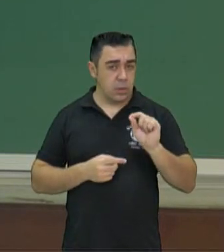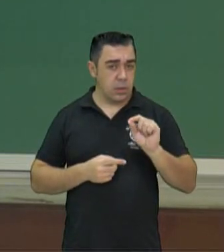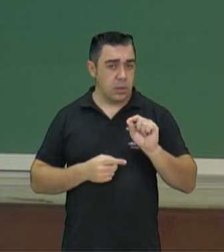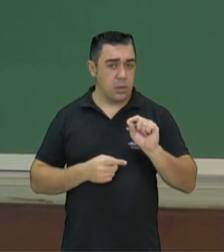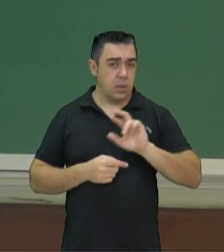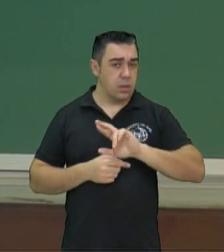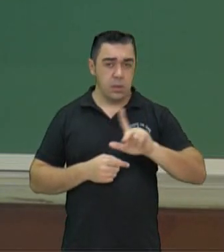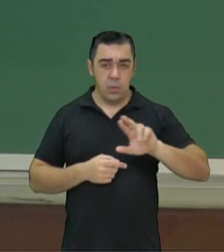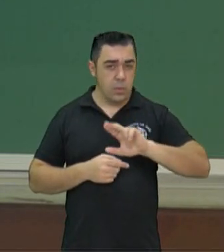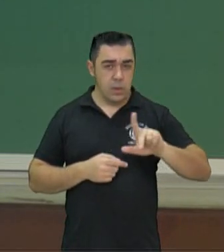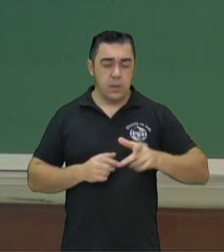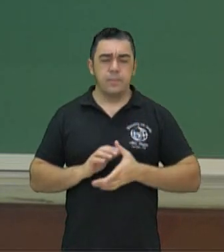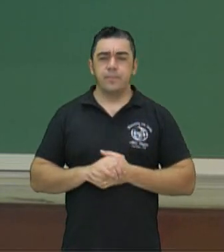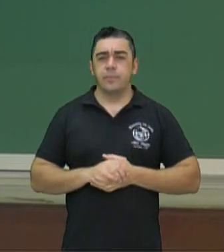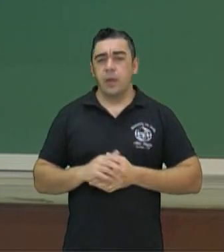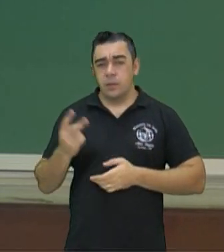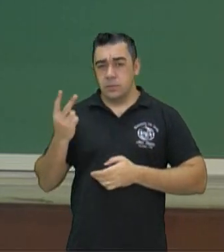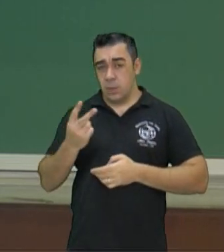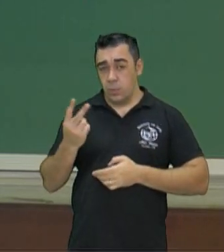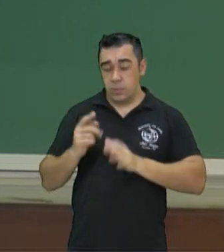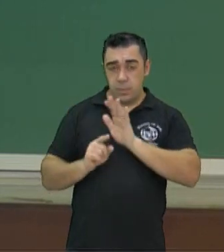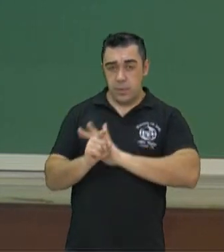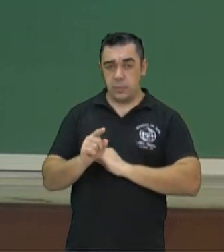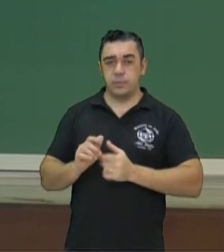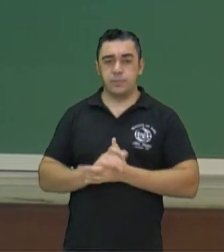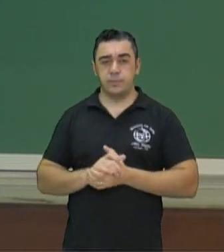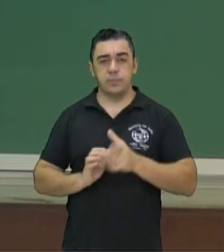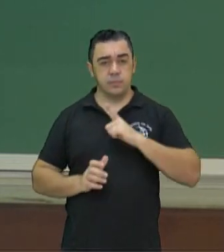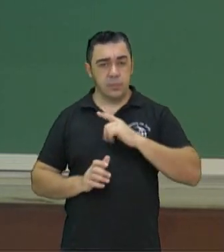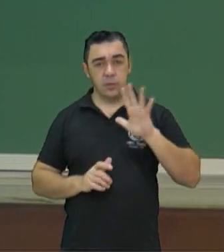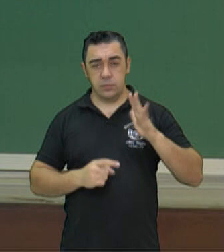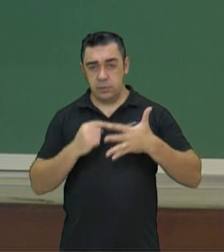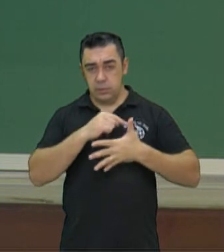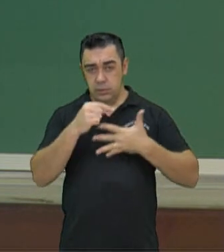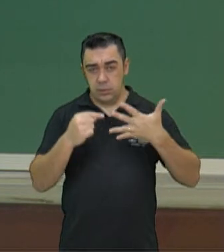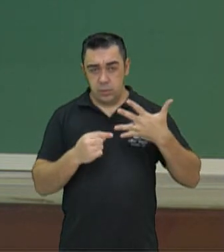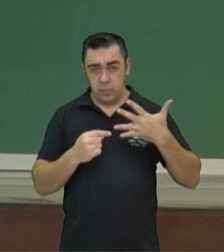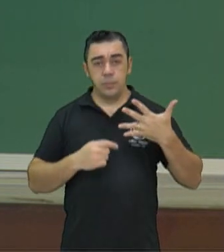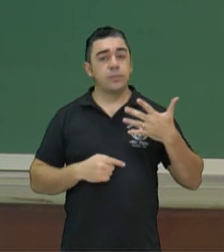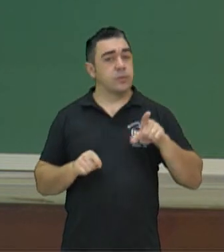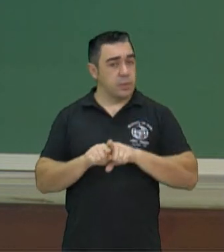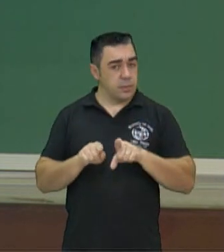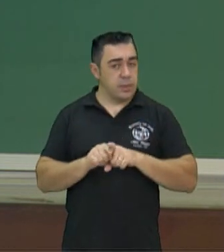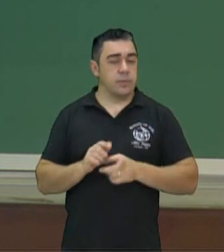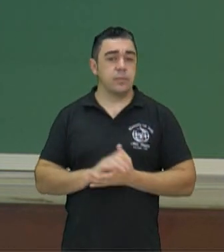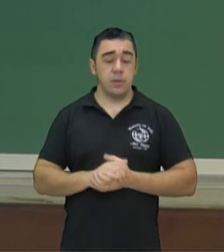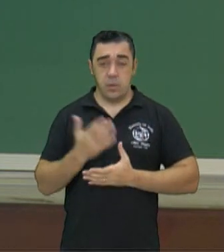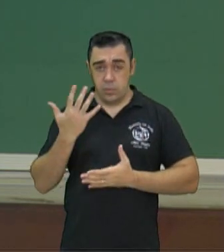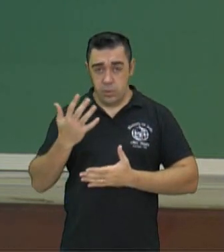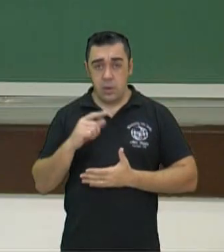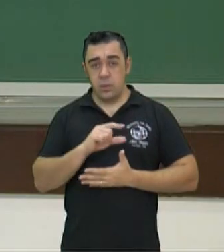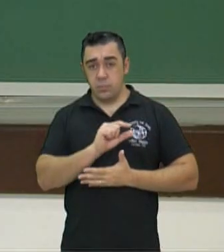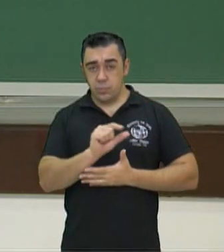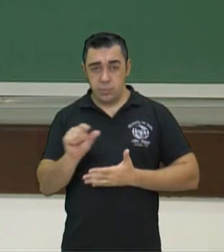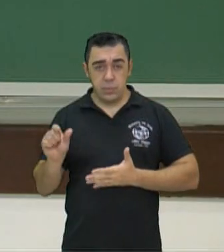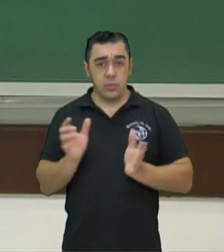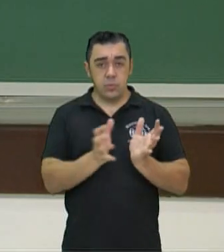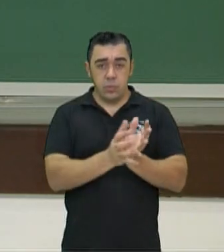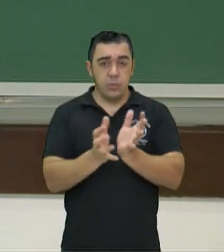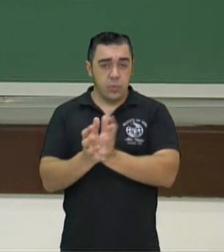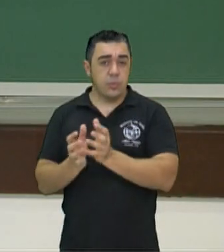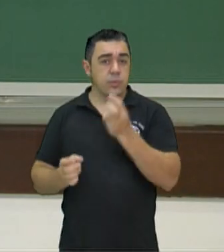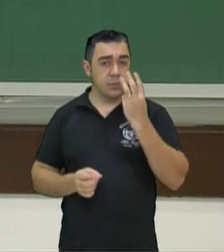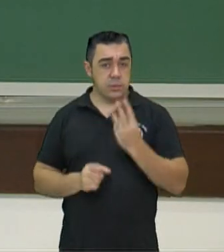não é, né? E na segunda, eu tenho 5 elementos também e quero dispor em